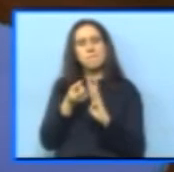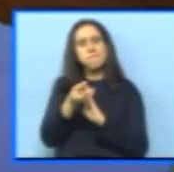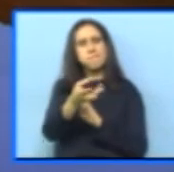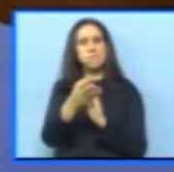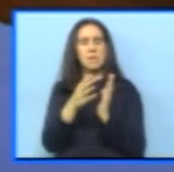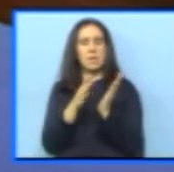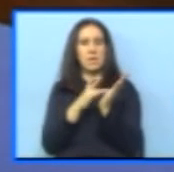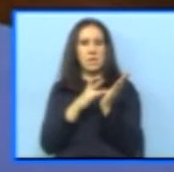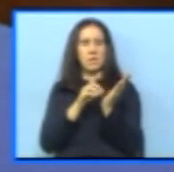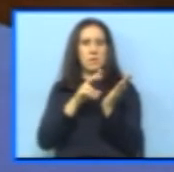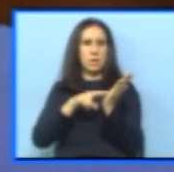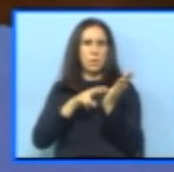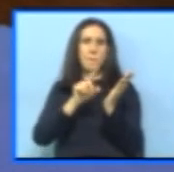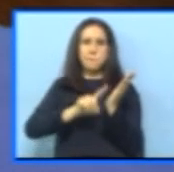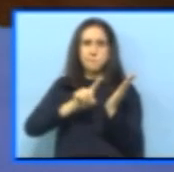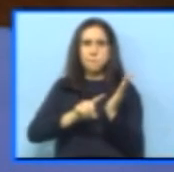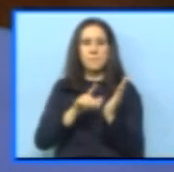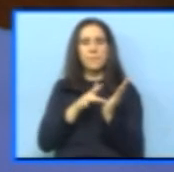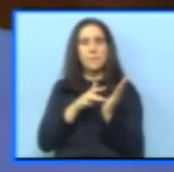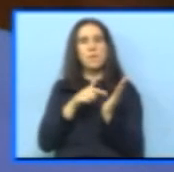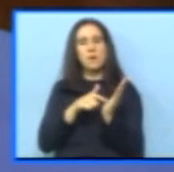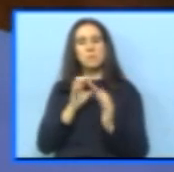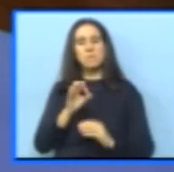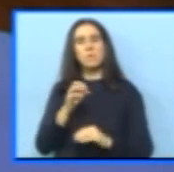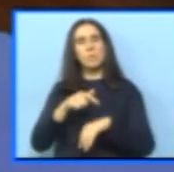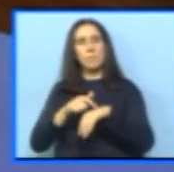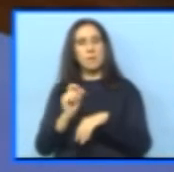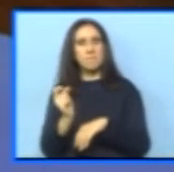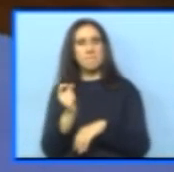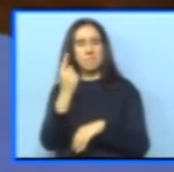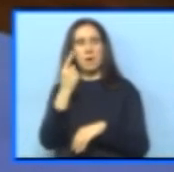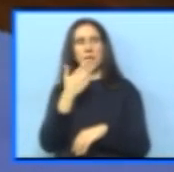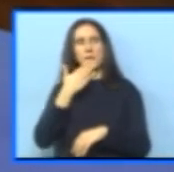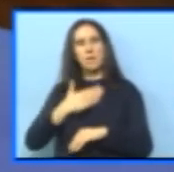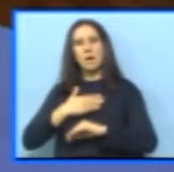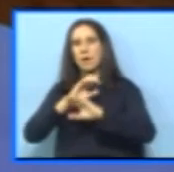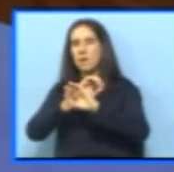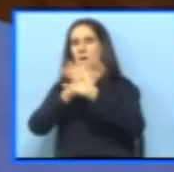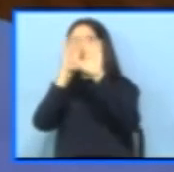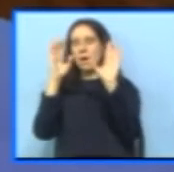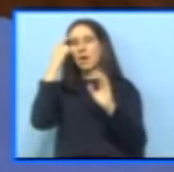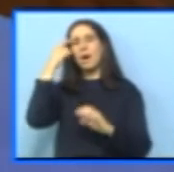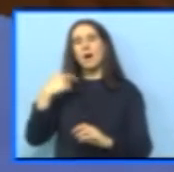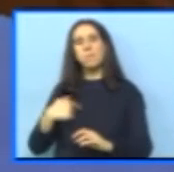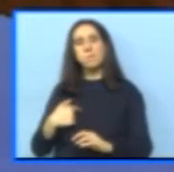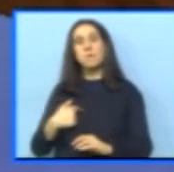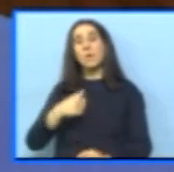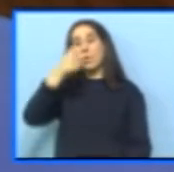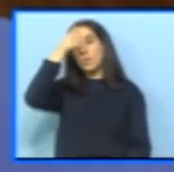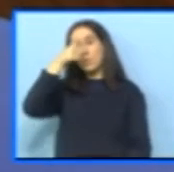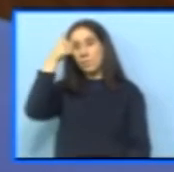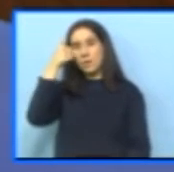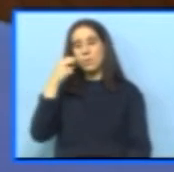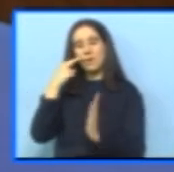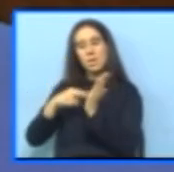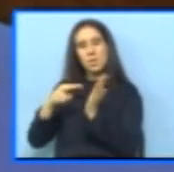leitura Evangelho, é um dos momentos onde nós vemos com maior clareza que a liturgia dos domingos tem que ser olhada na